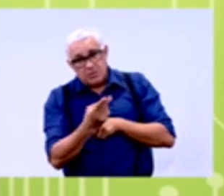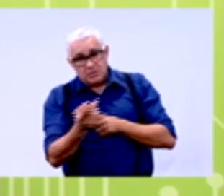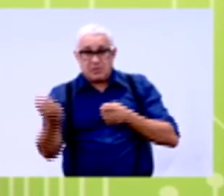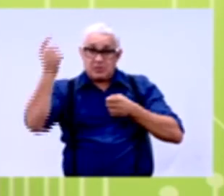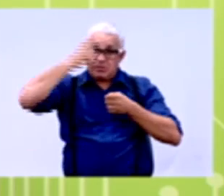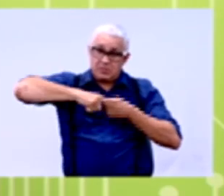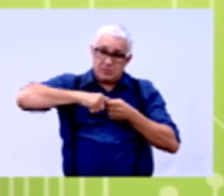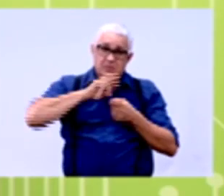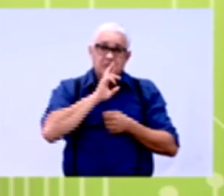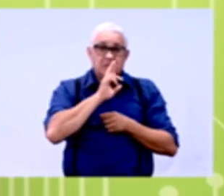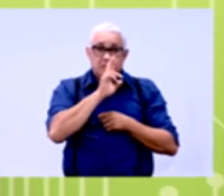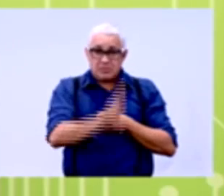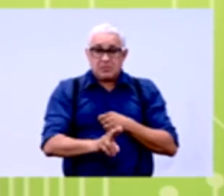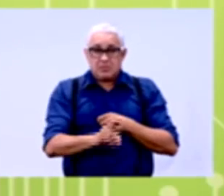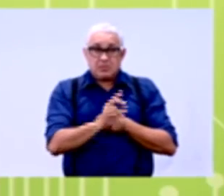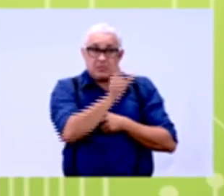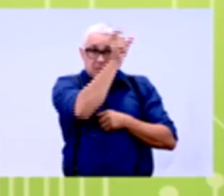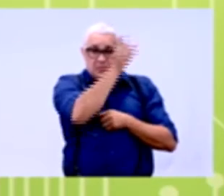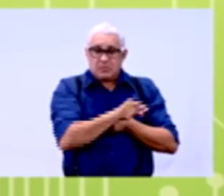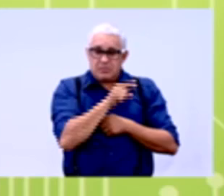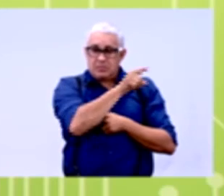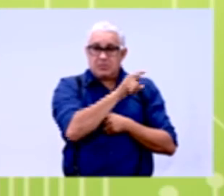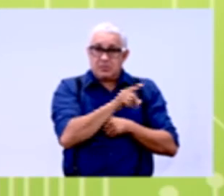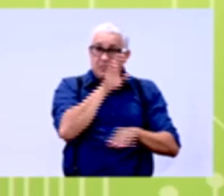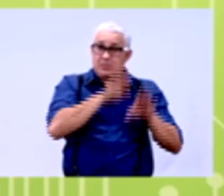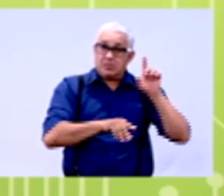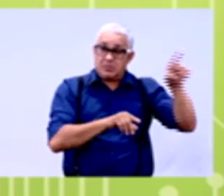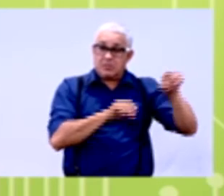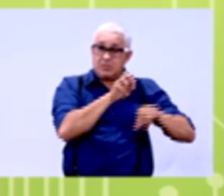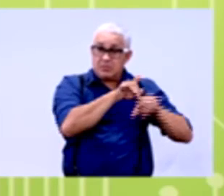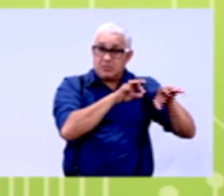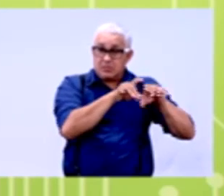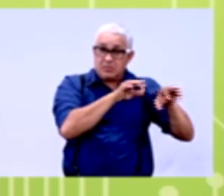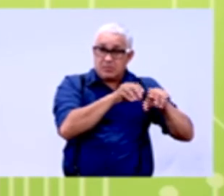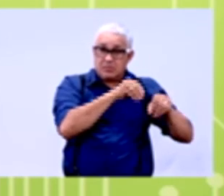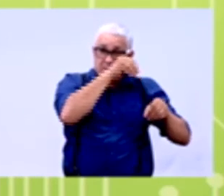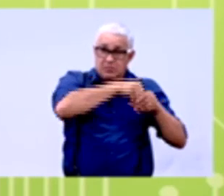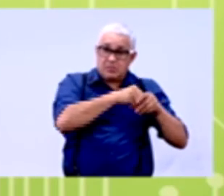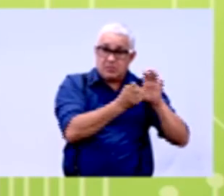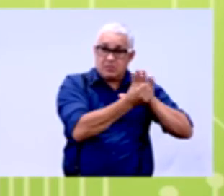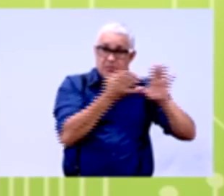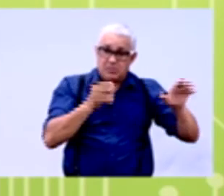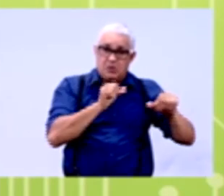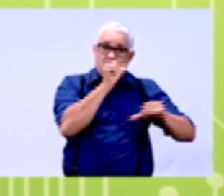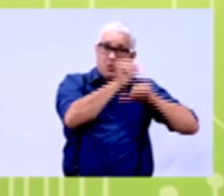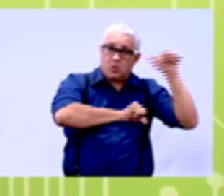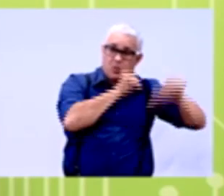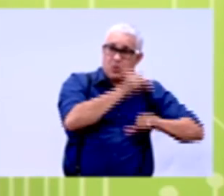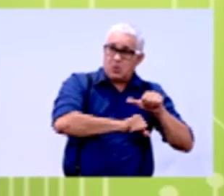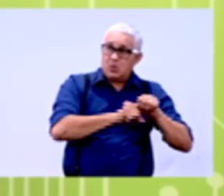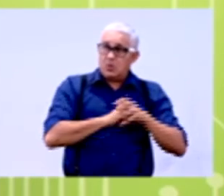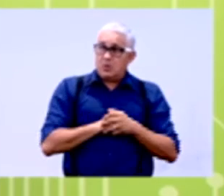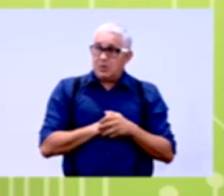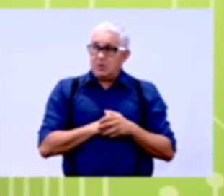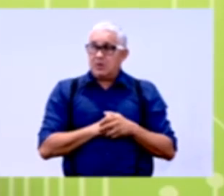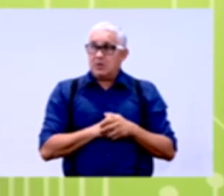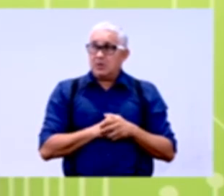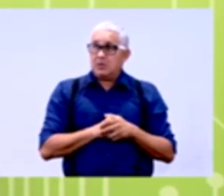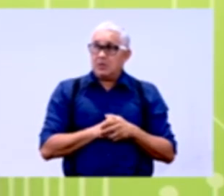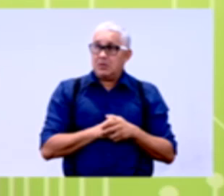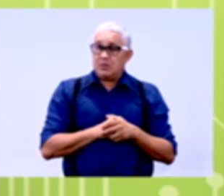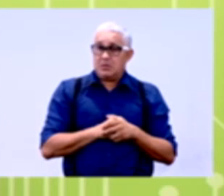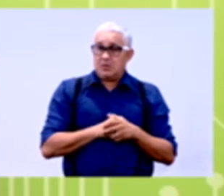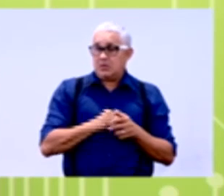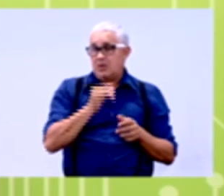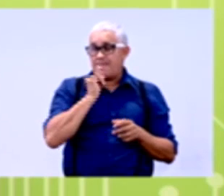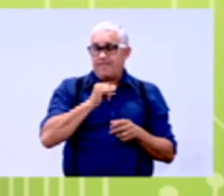retorno solicitado pelo usuário. Então, dependendo do que o usuário está digitando na aplicação, alterando, por exemplo, a marca de um